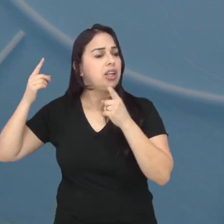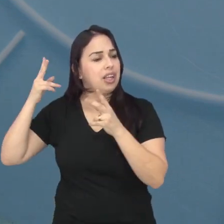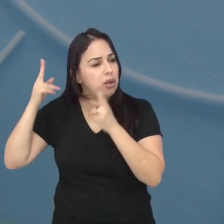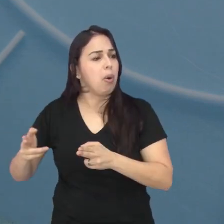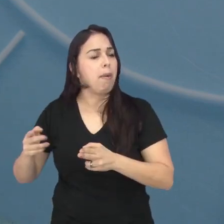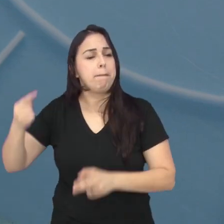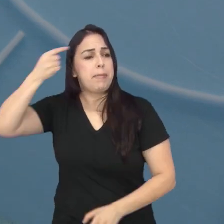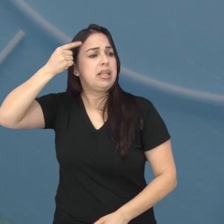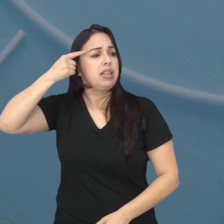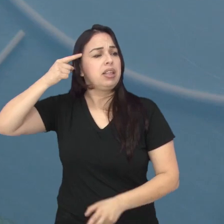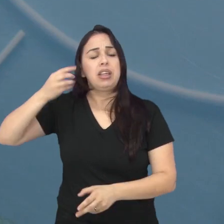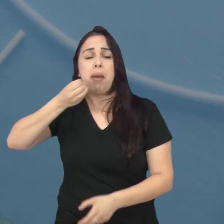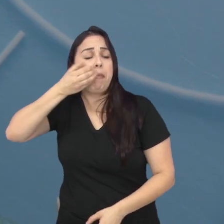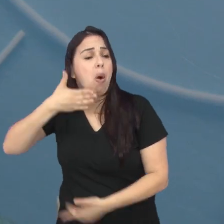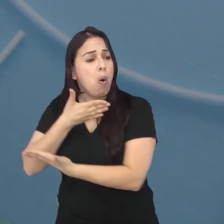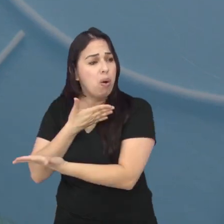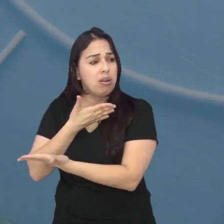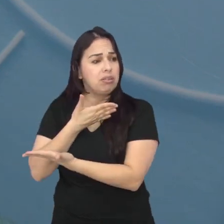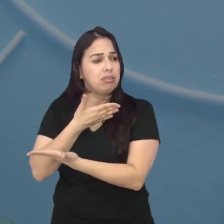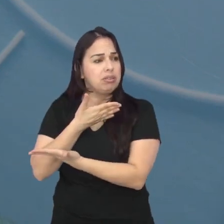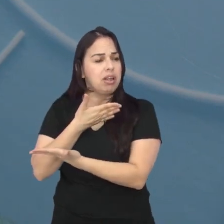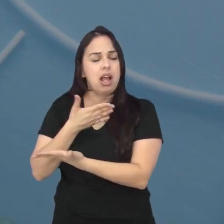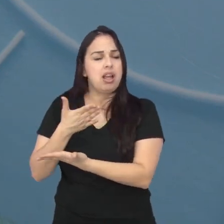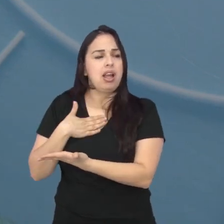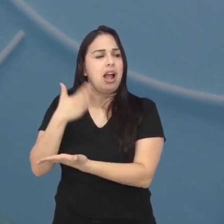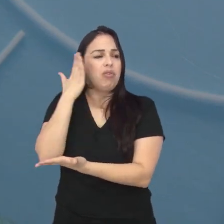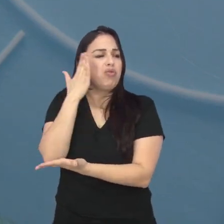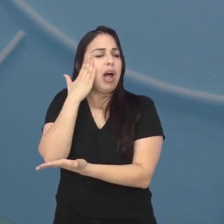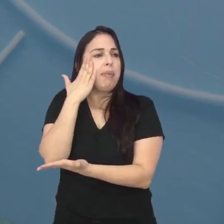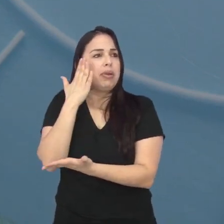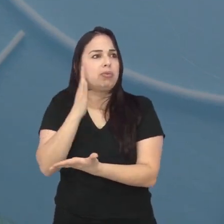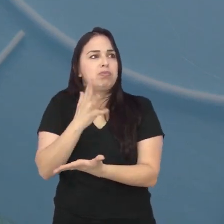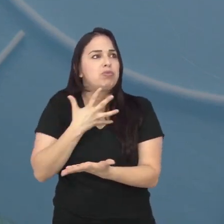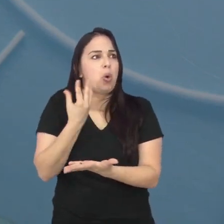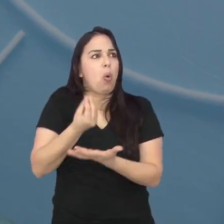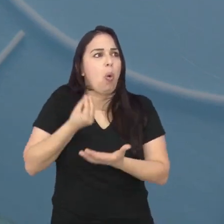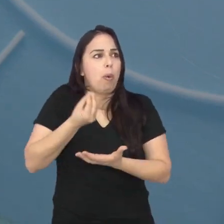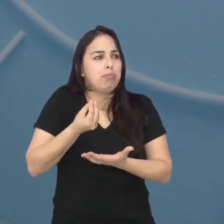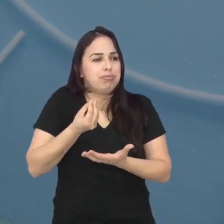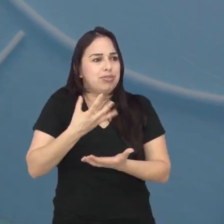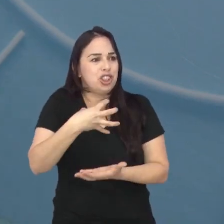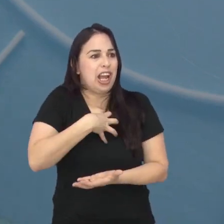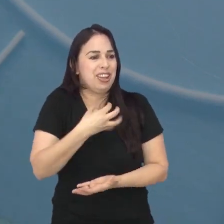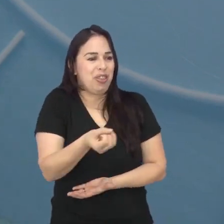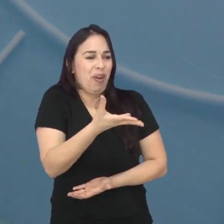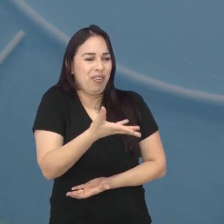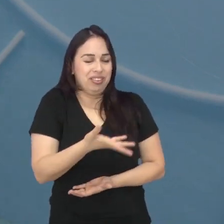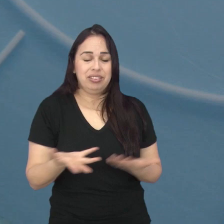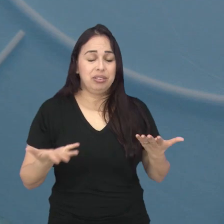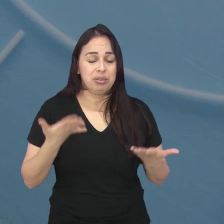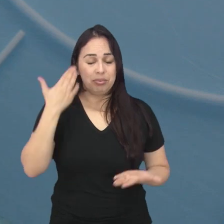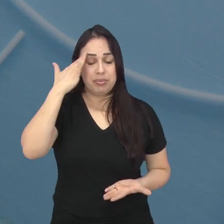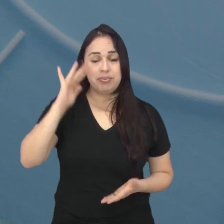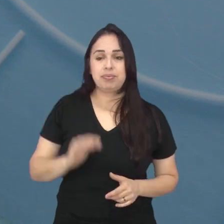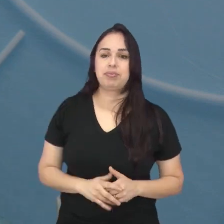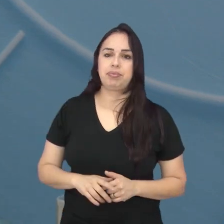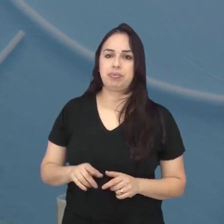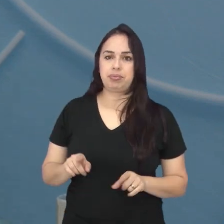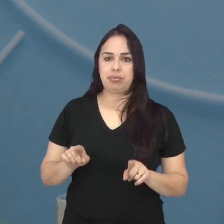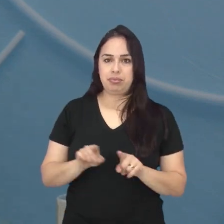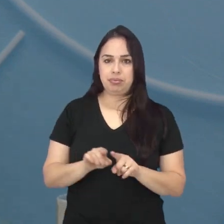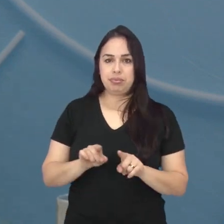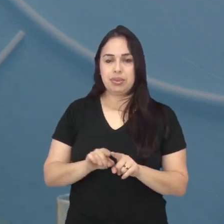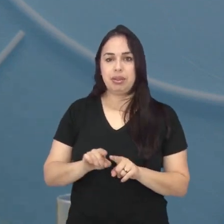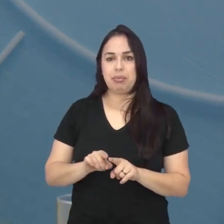aquilo como aquilo sendo certo, porque foi aquilo que ela viveu. Ela só sabe lidar com aquilo, sabe? Então, e uma outra